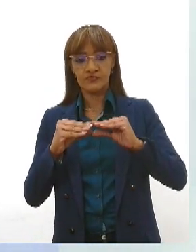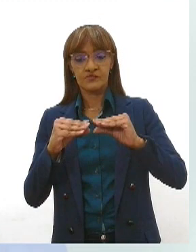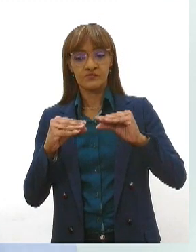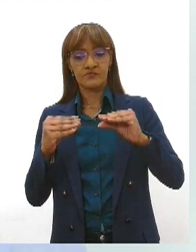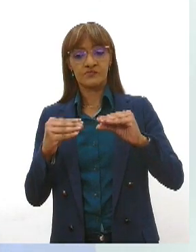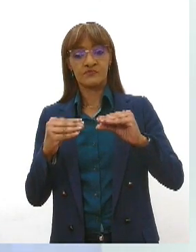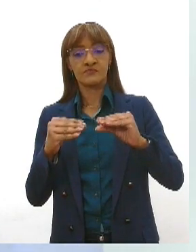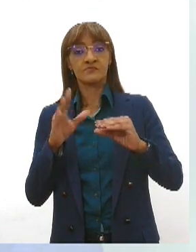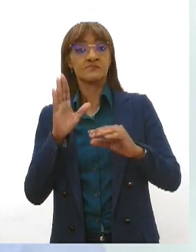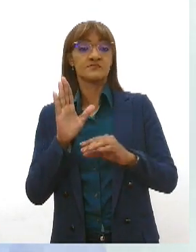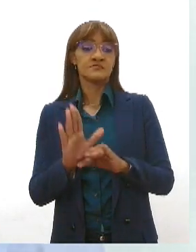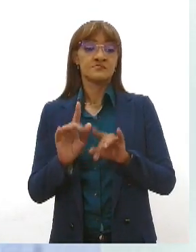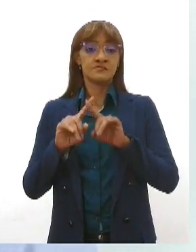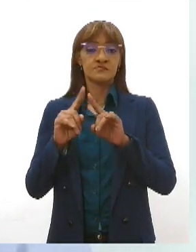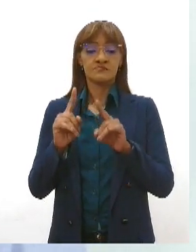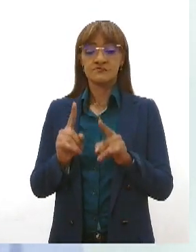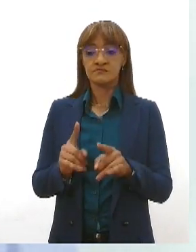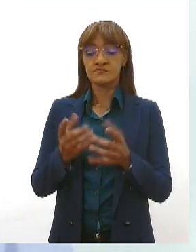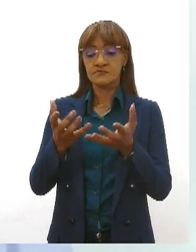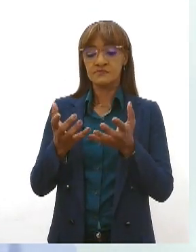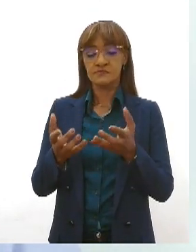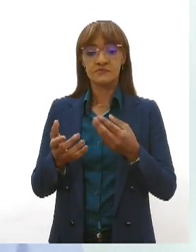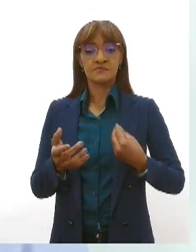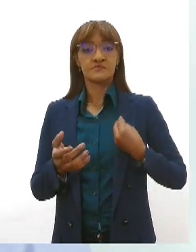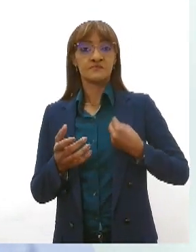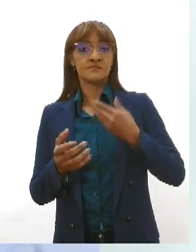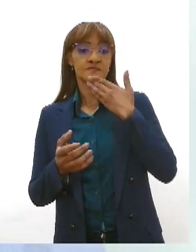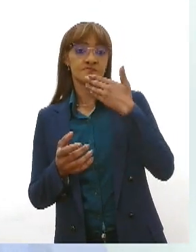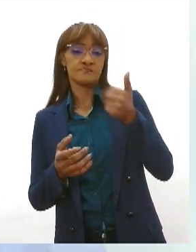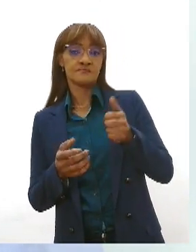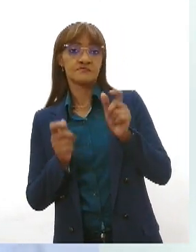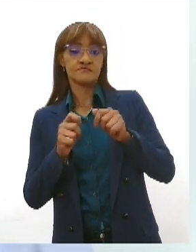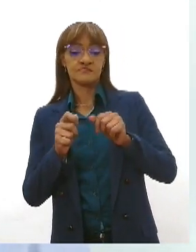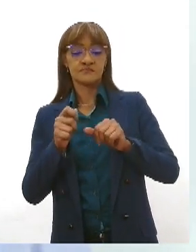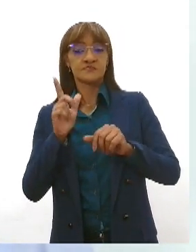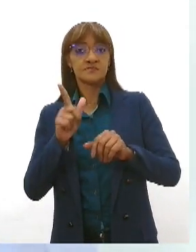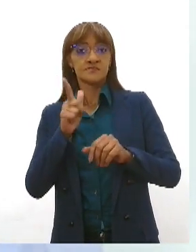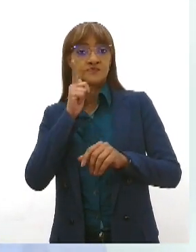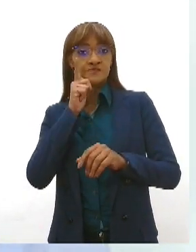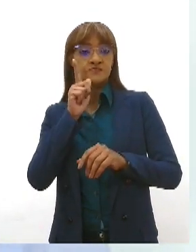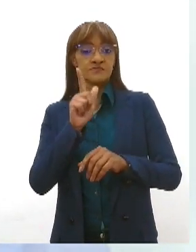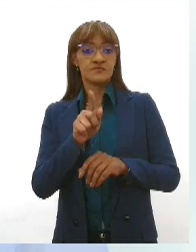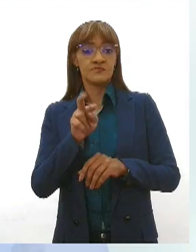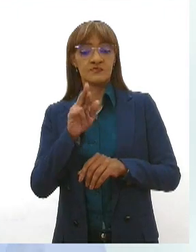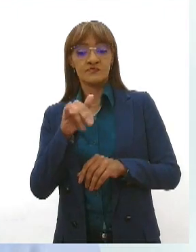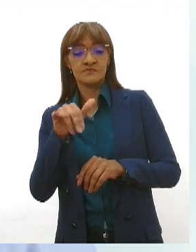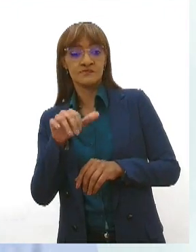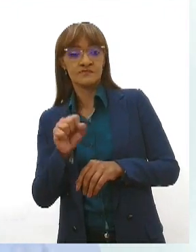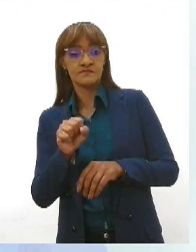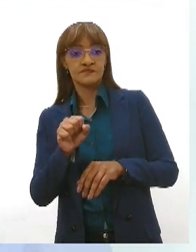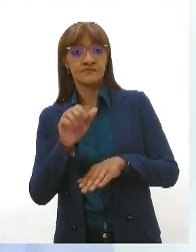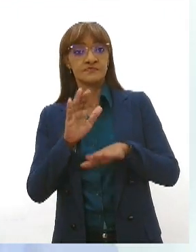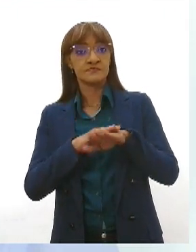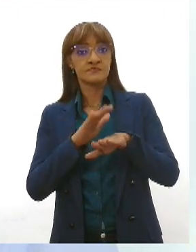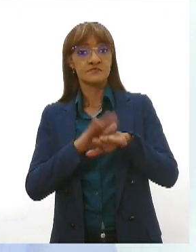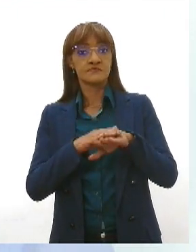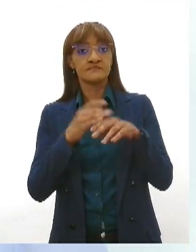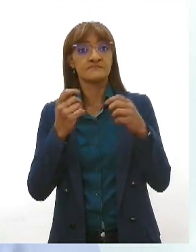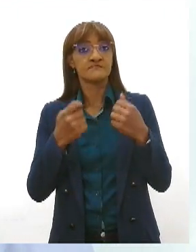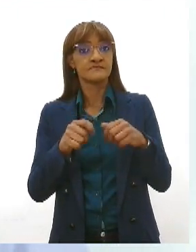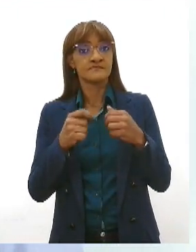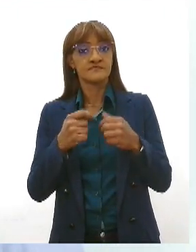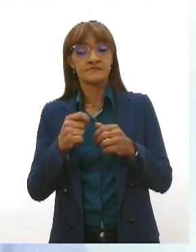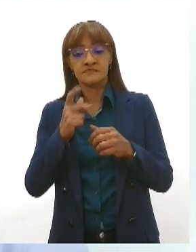de melhorar a qualidade de vida dele é o transplante. O transplante, ele é uma modalidade terapêutica que depende de doação. Nós não fabricamos